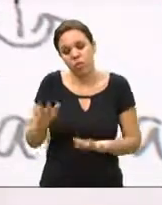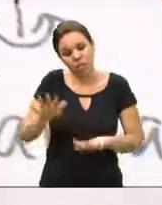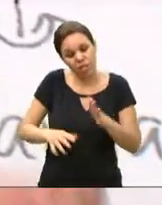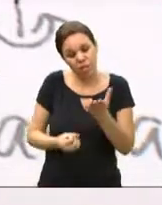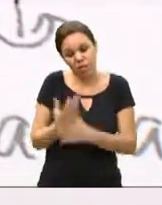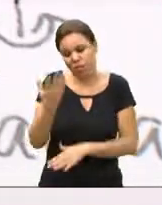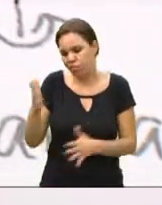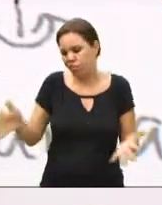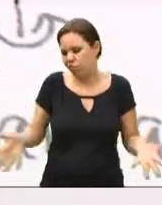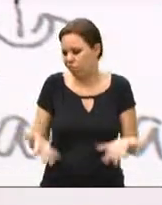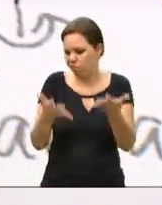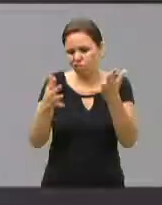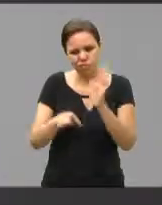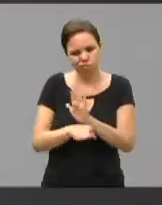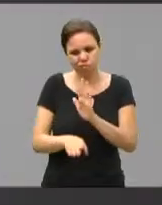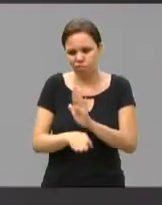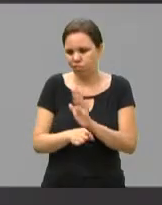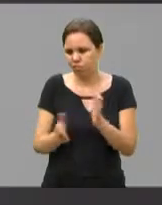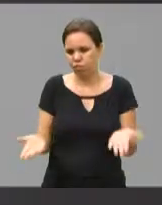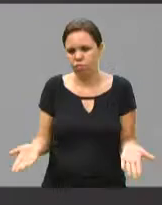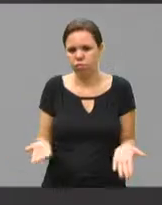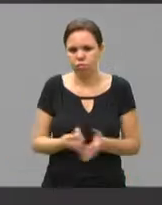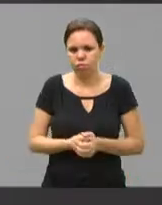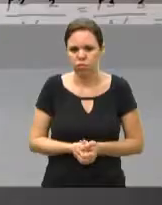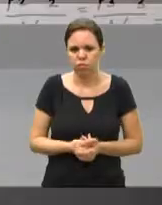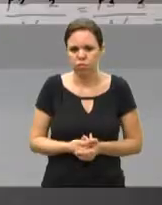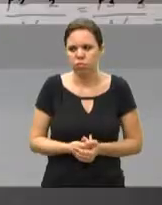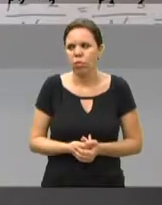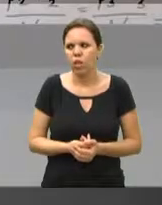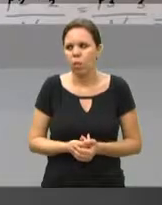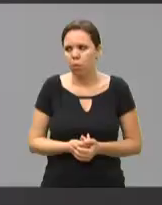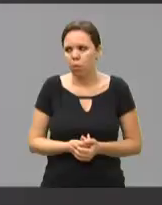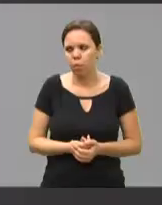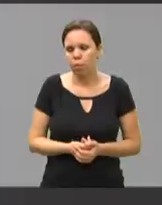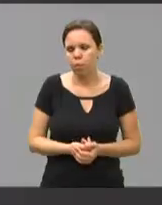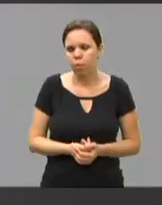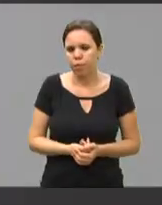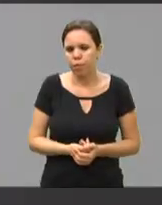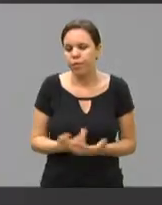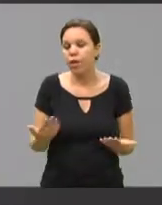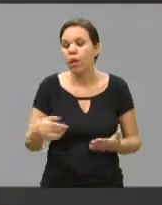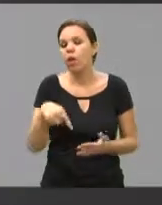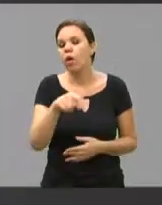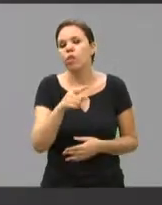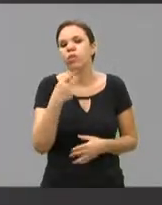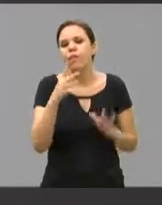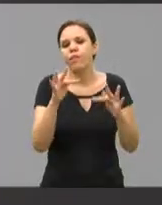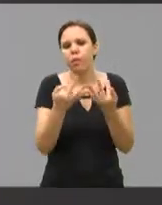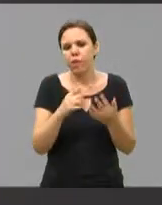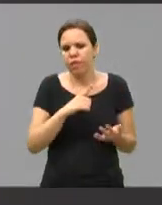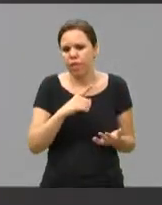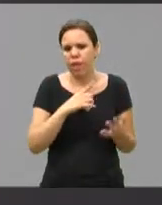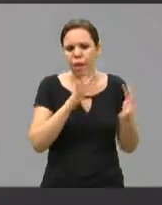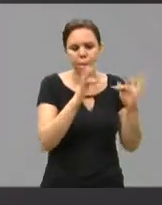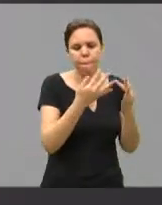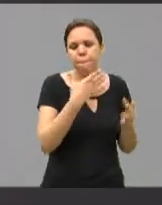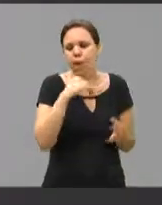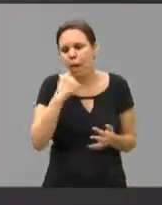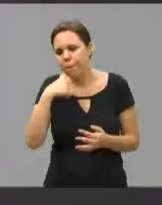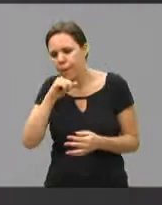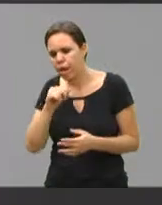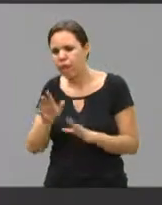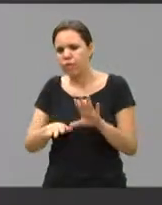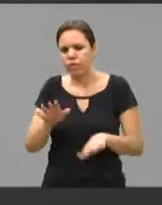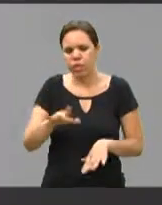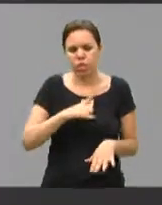ser um incentivo, vamos dizer assim. Pode ser interpretado de uma outra forma, exatamente, né? Agora, Micaela, não é só a família, tem os pais, jovem em idade